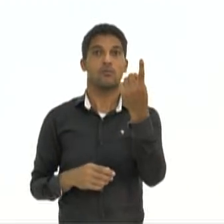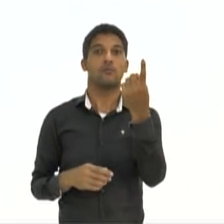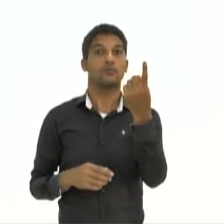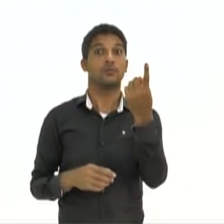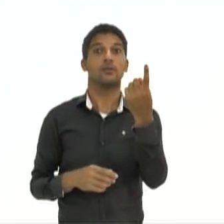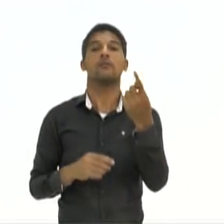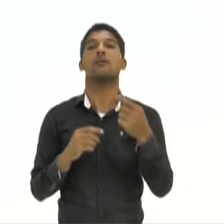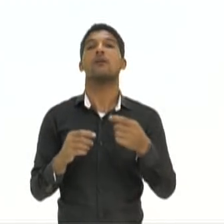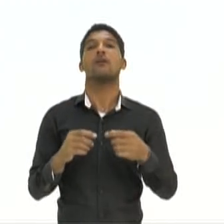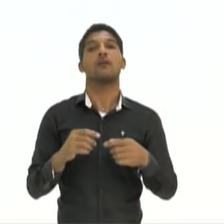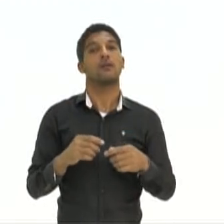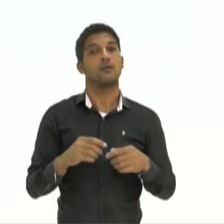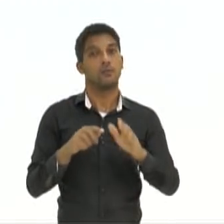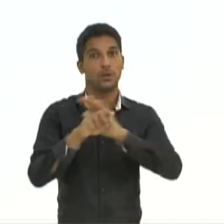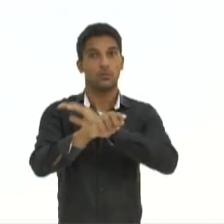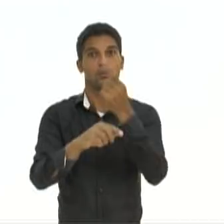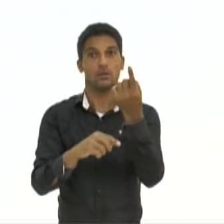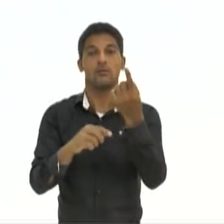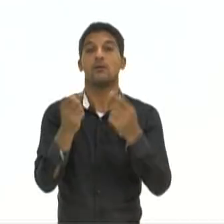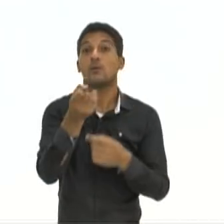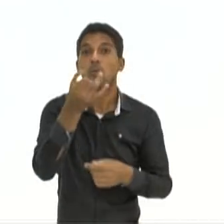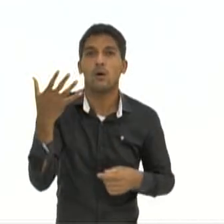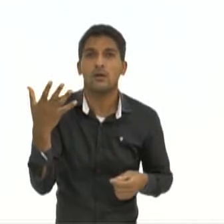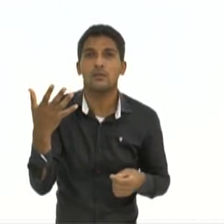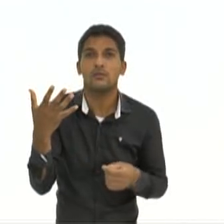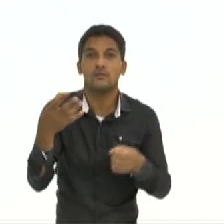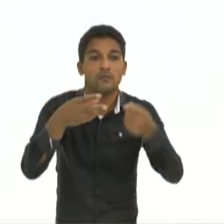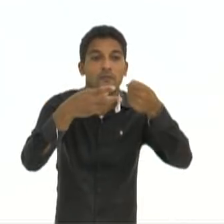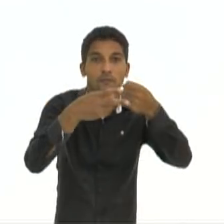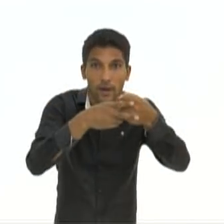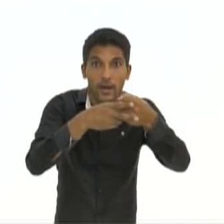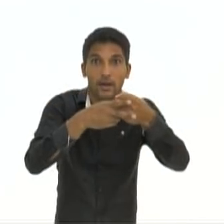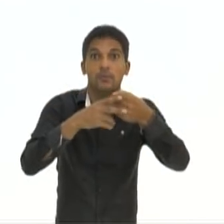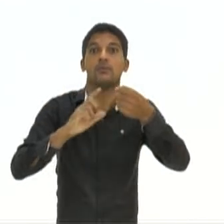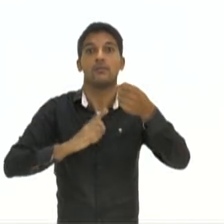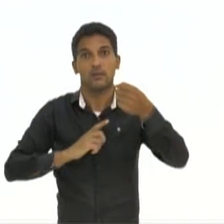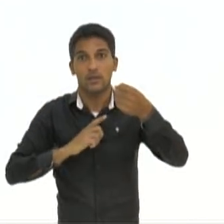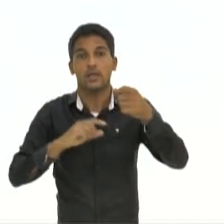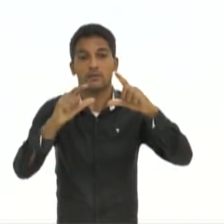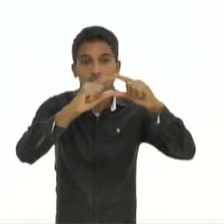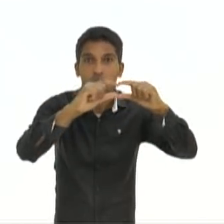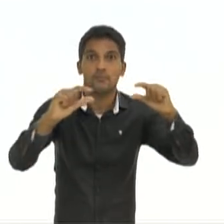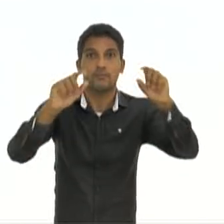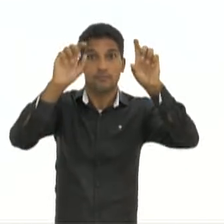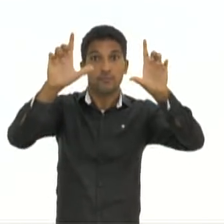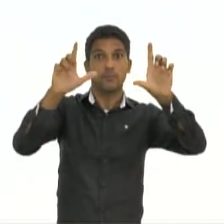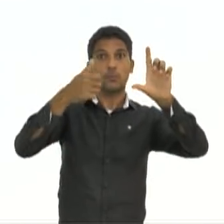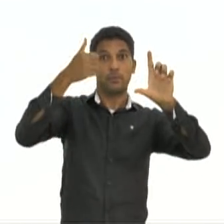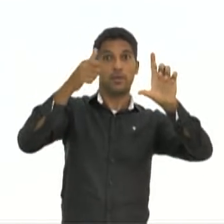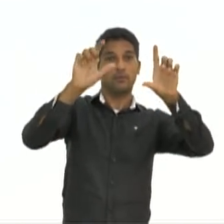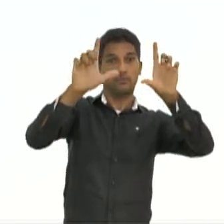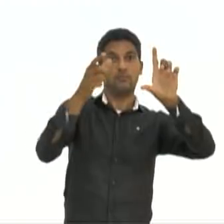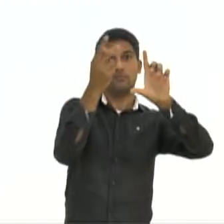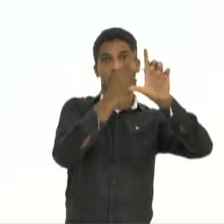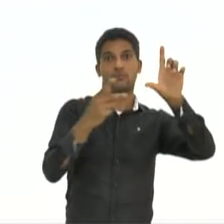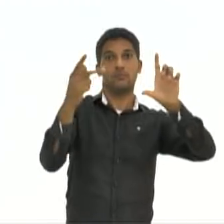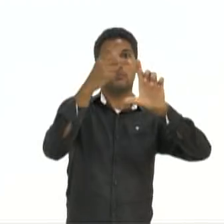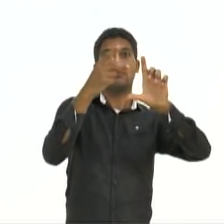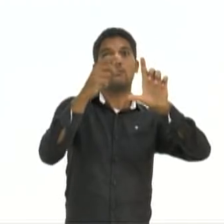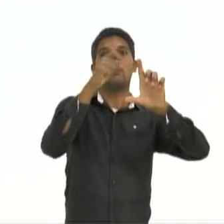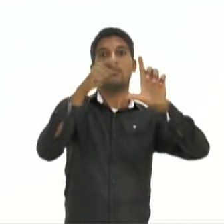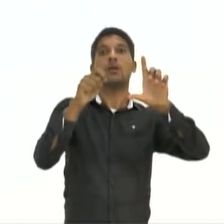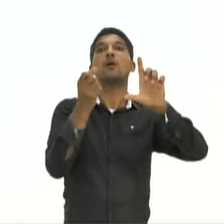ou seja, quantas orações existem no primeiro quadrinho. No segundo exercício, que frase